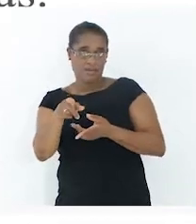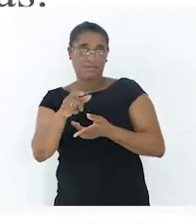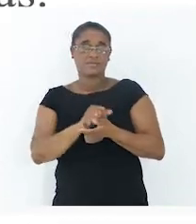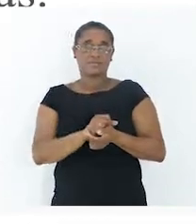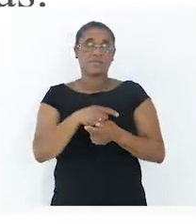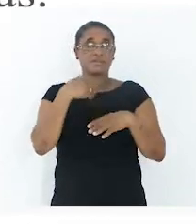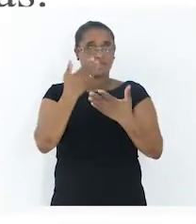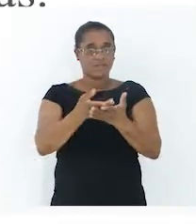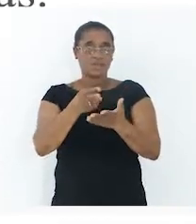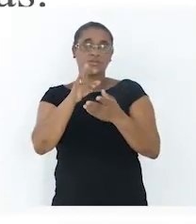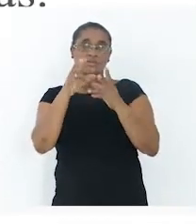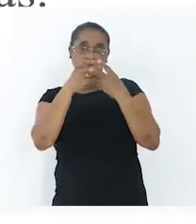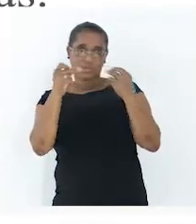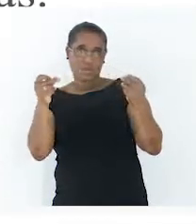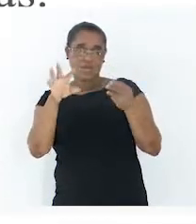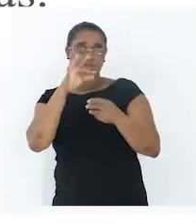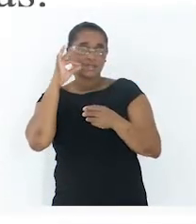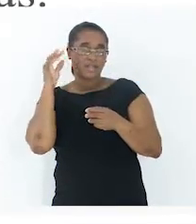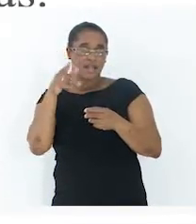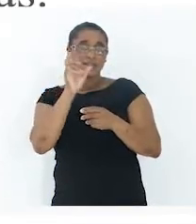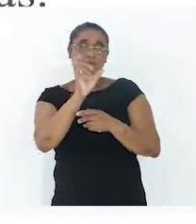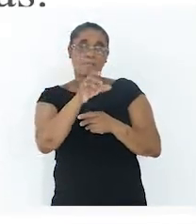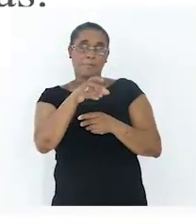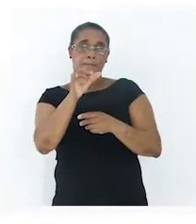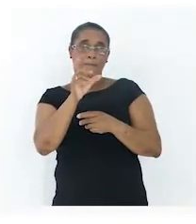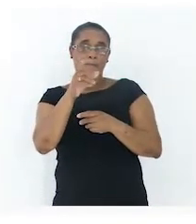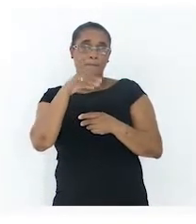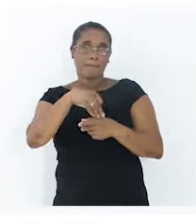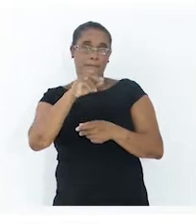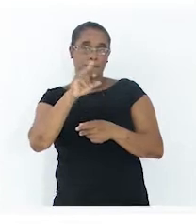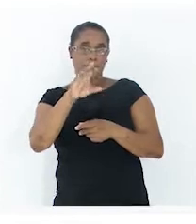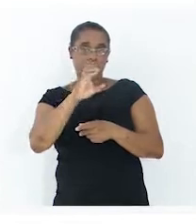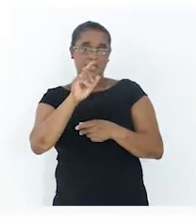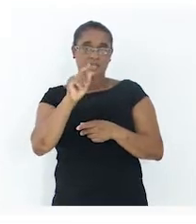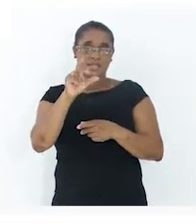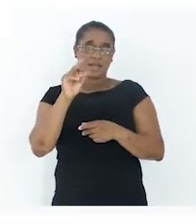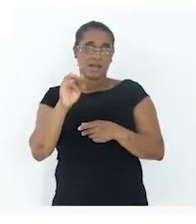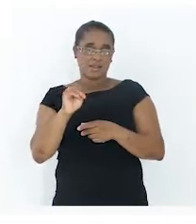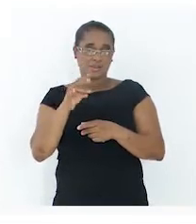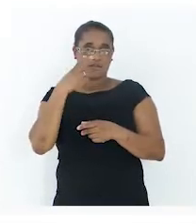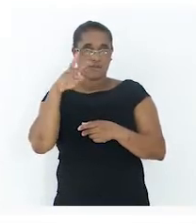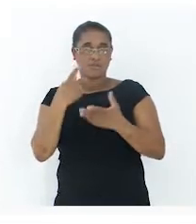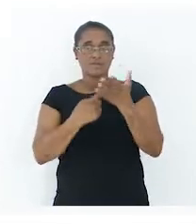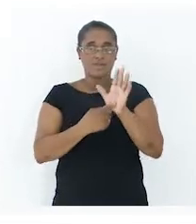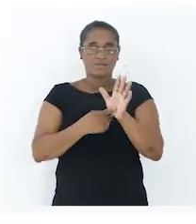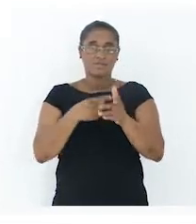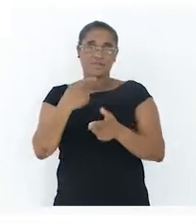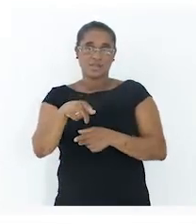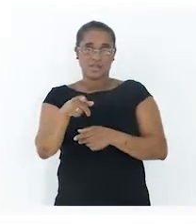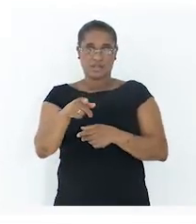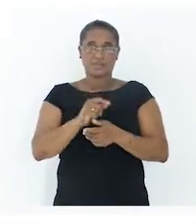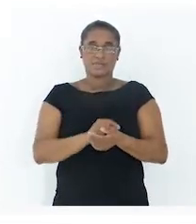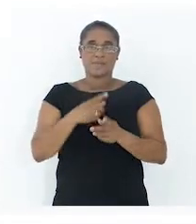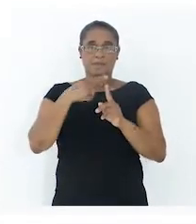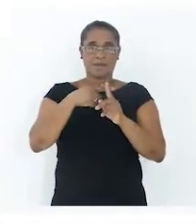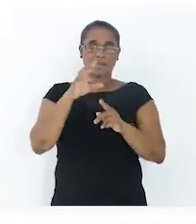resultado o sinal das parcelas. Vamos ver um exemplo? Temos aqui